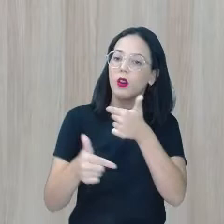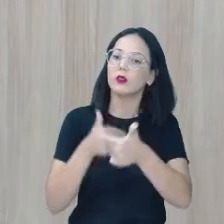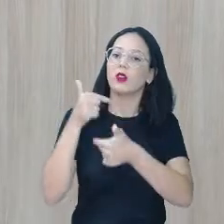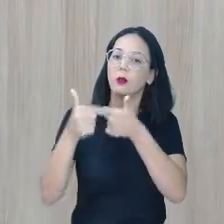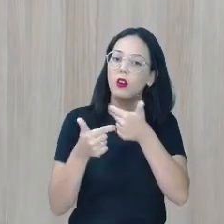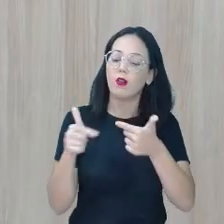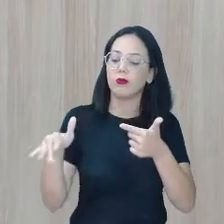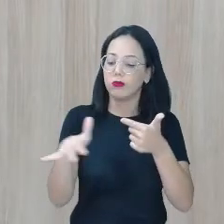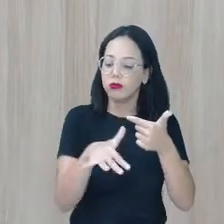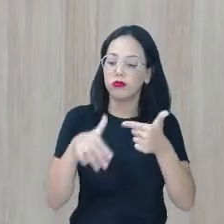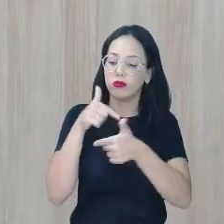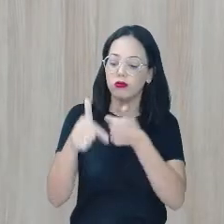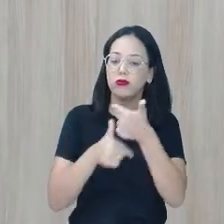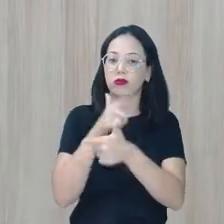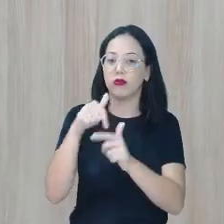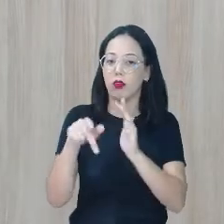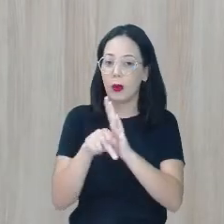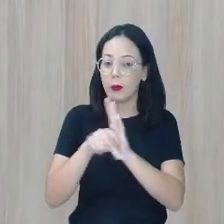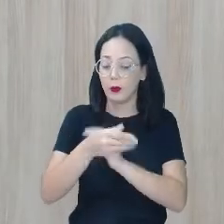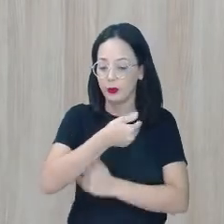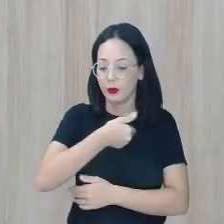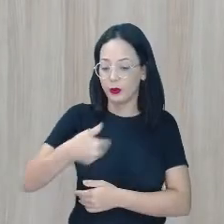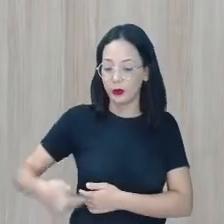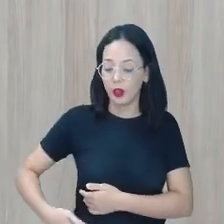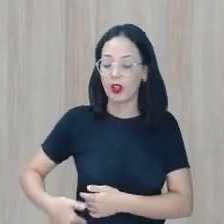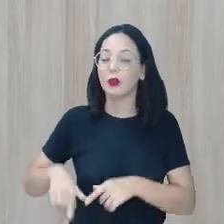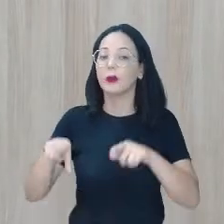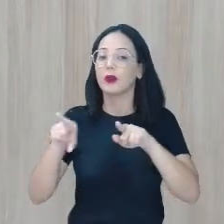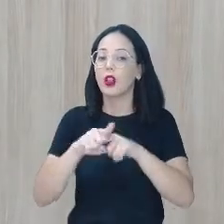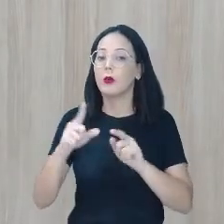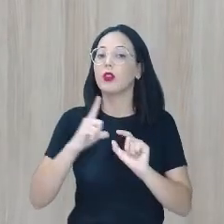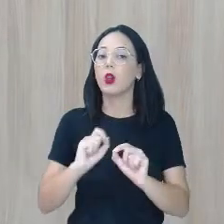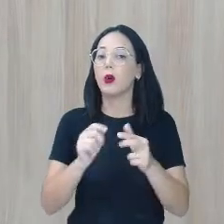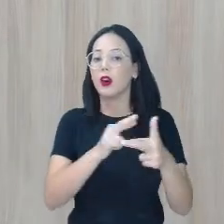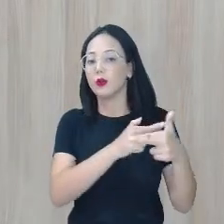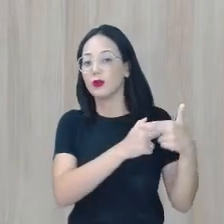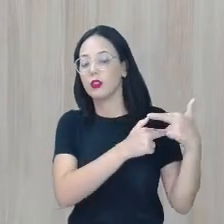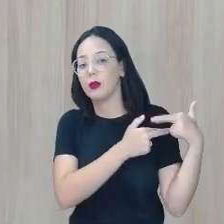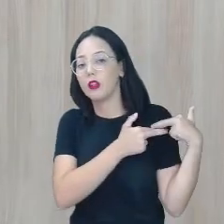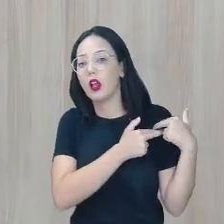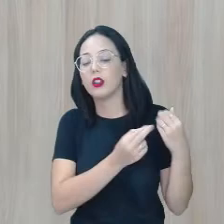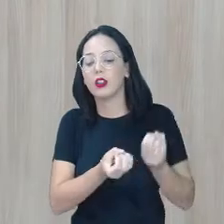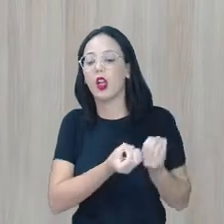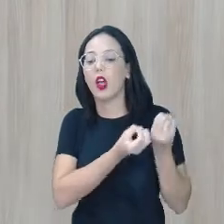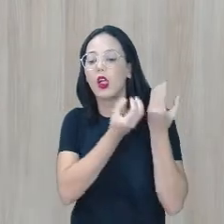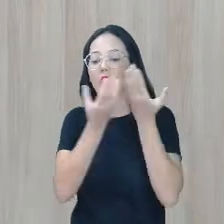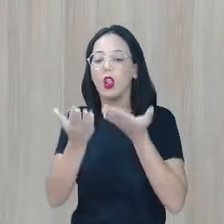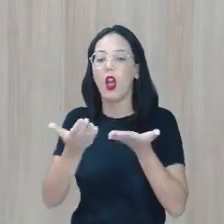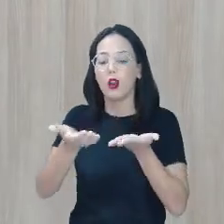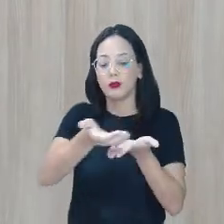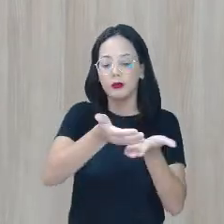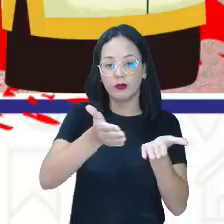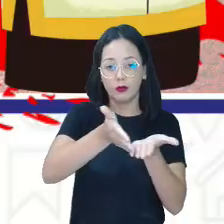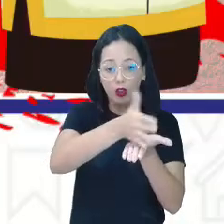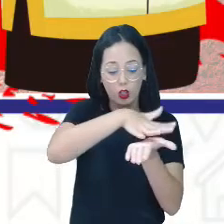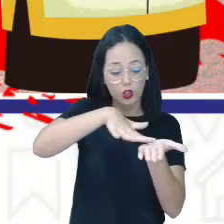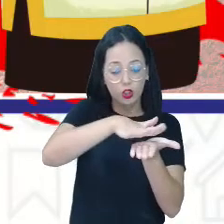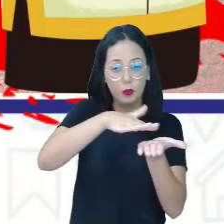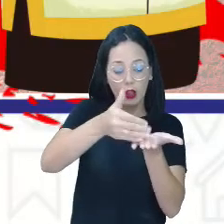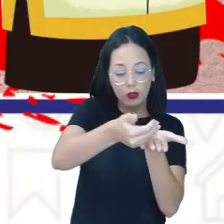nessas terras, né, que eram dos estados e tinham por obrigação entregar parte